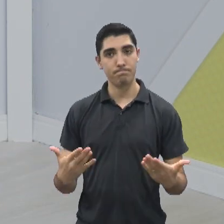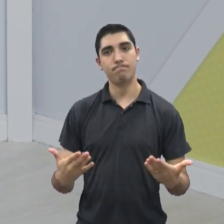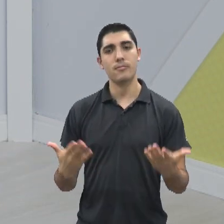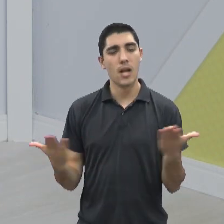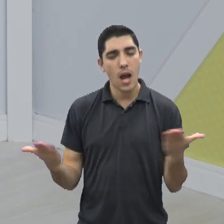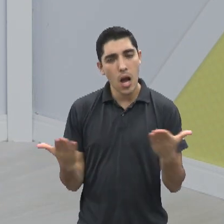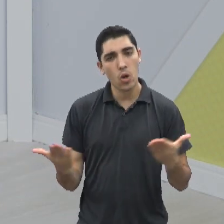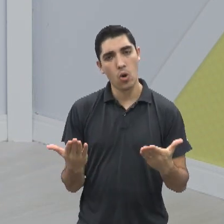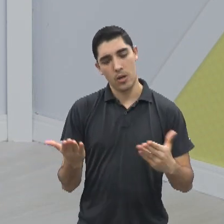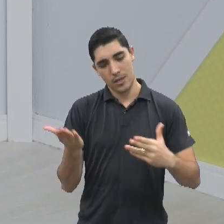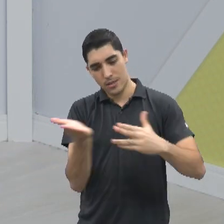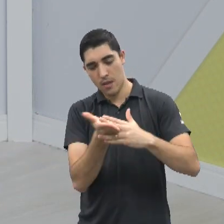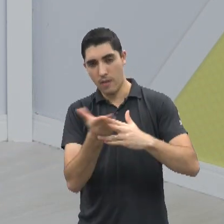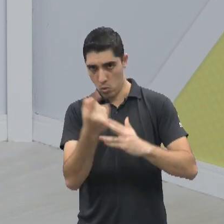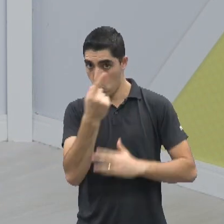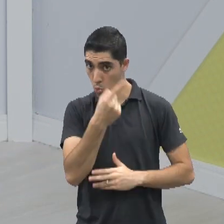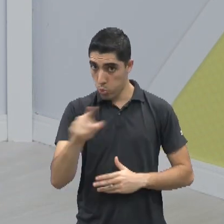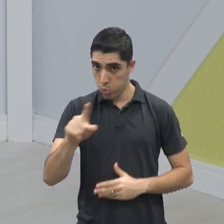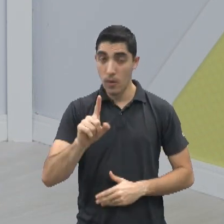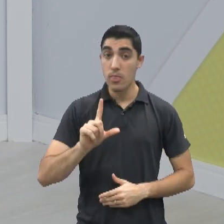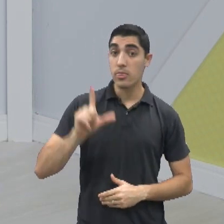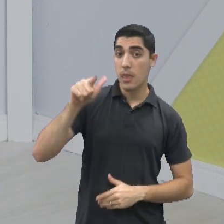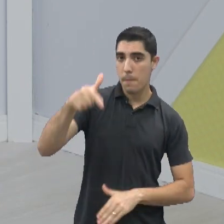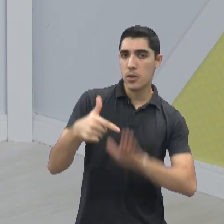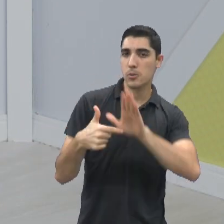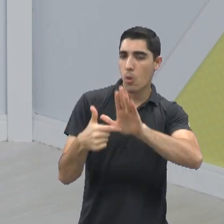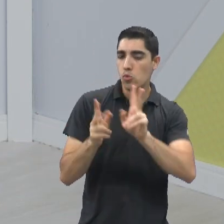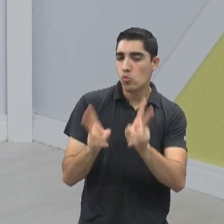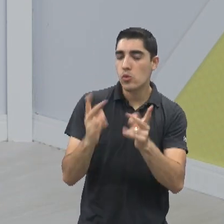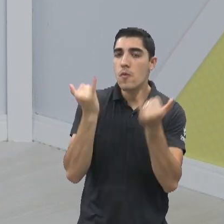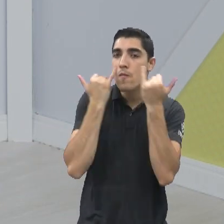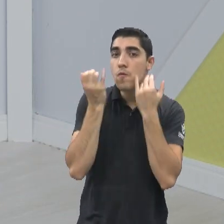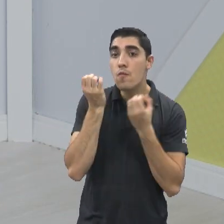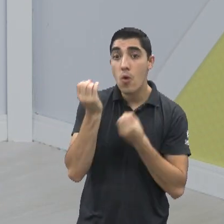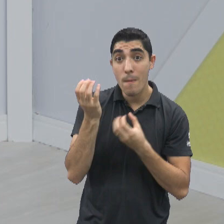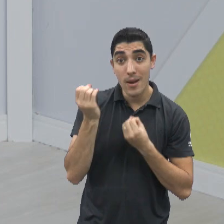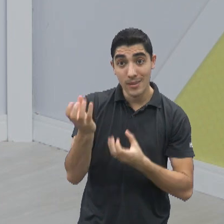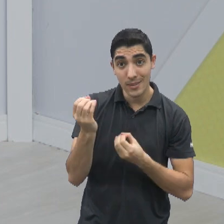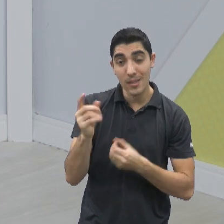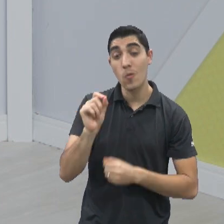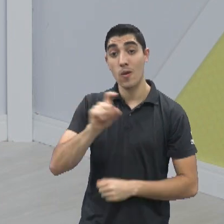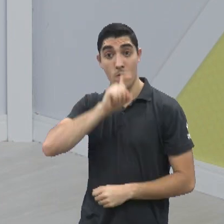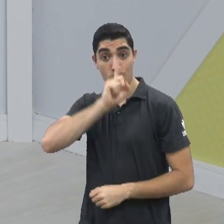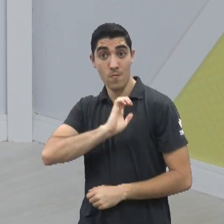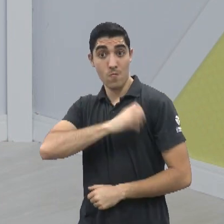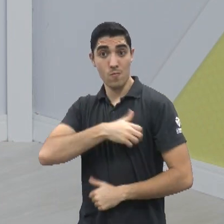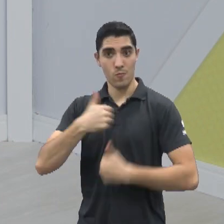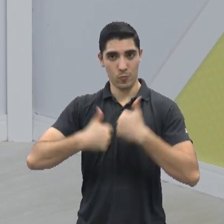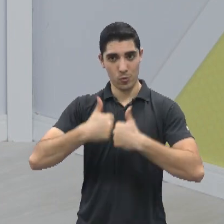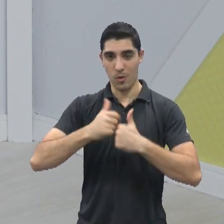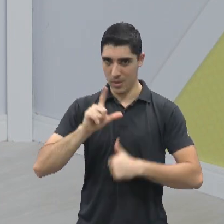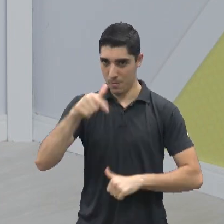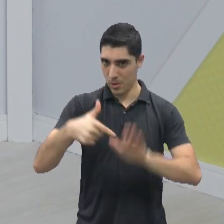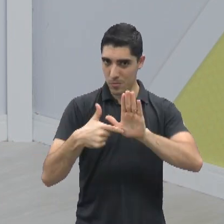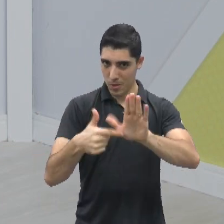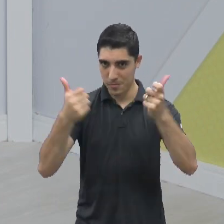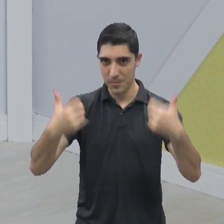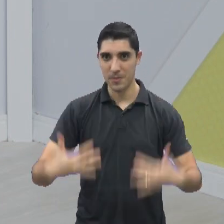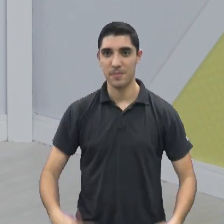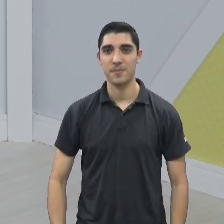último intervalo e volta com mais informações, agora com as informações da Águia do Vale no próximo bloco. Não saia daí.